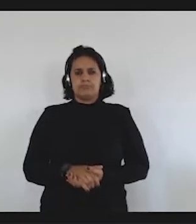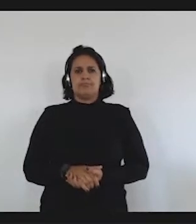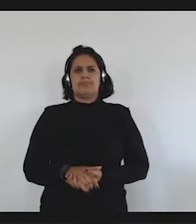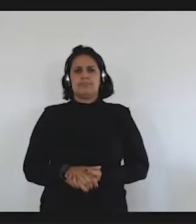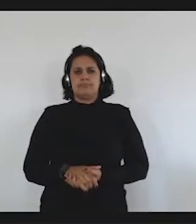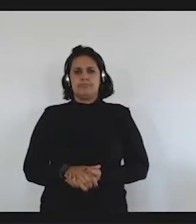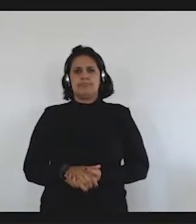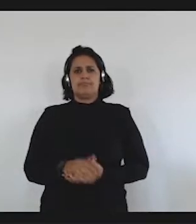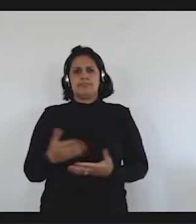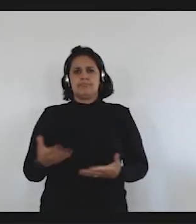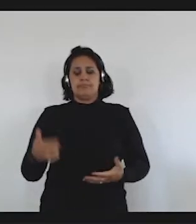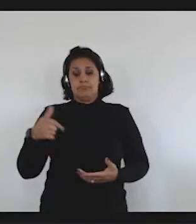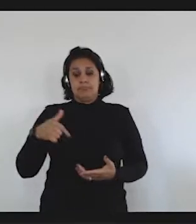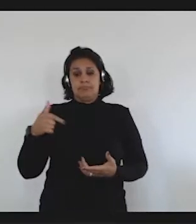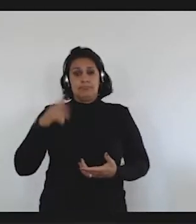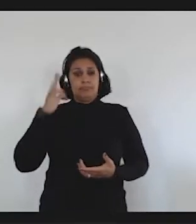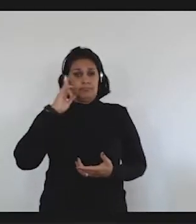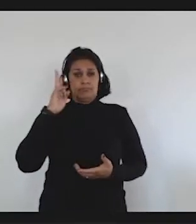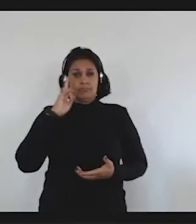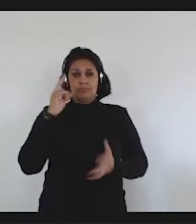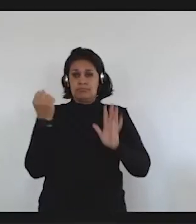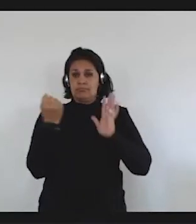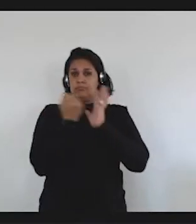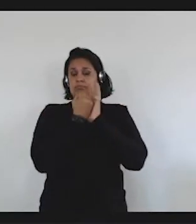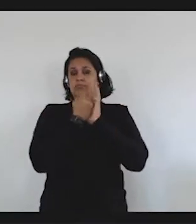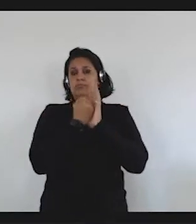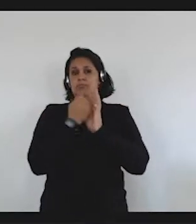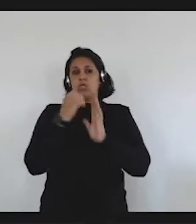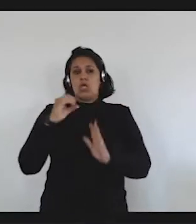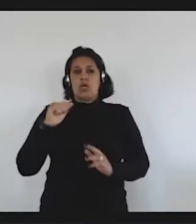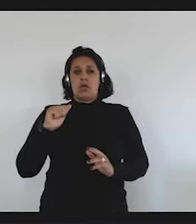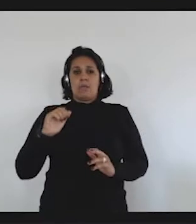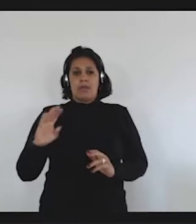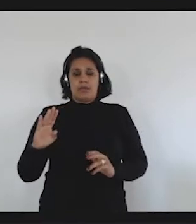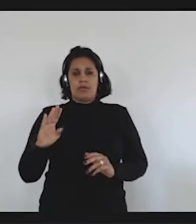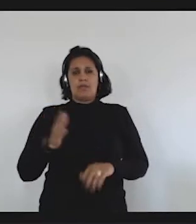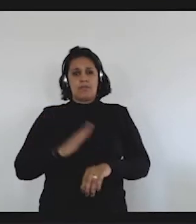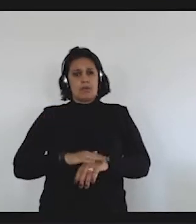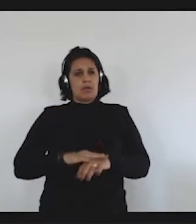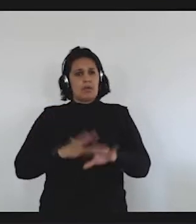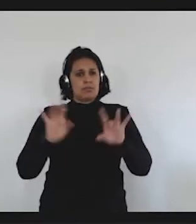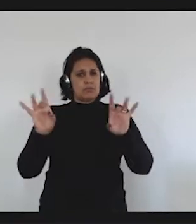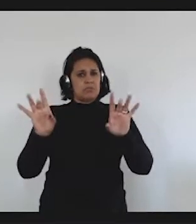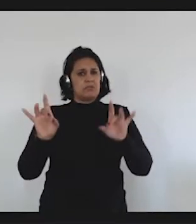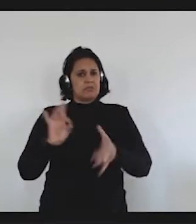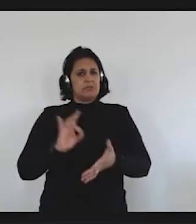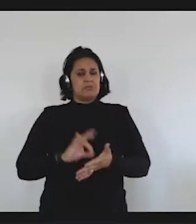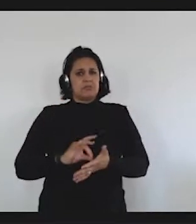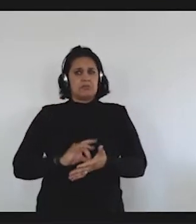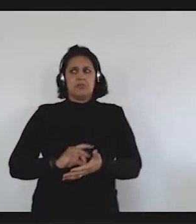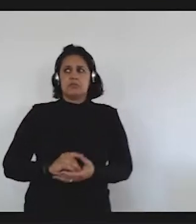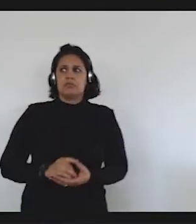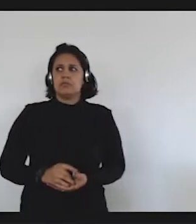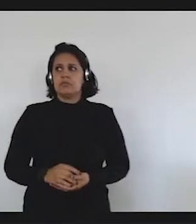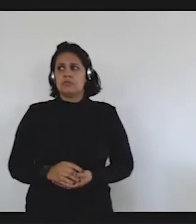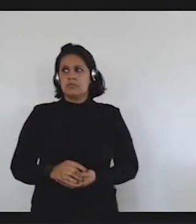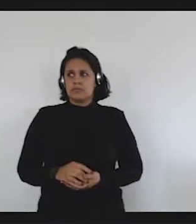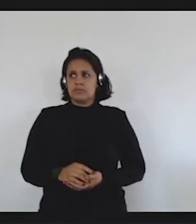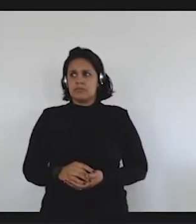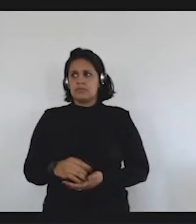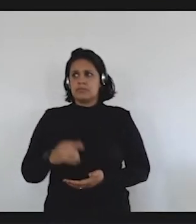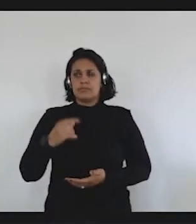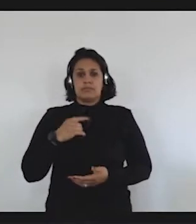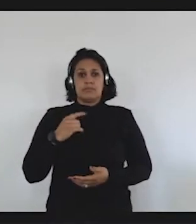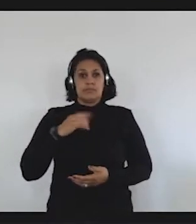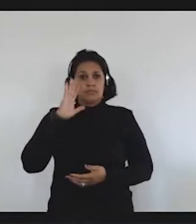na história da OAB esse momento especial, principalmente ao lado de astros